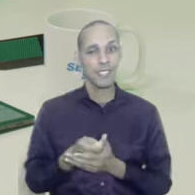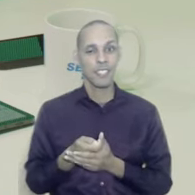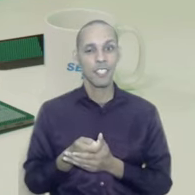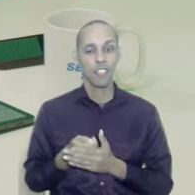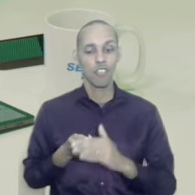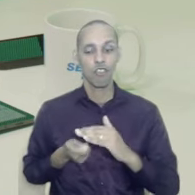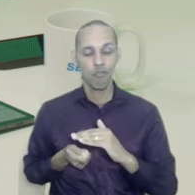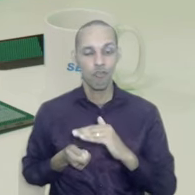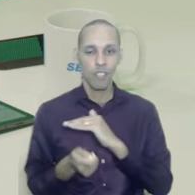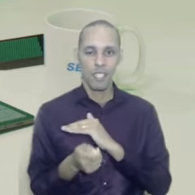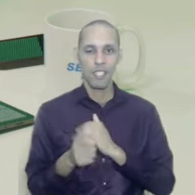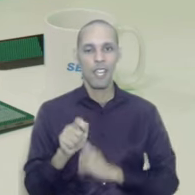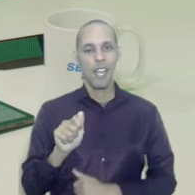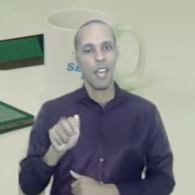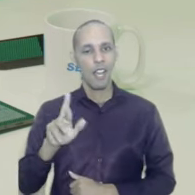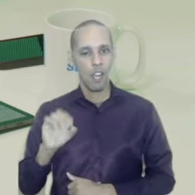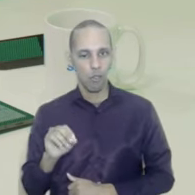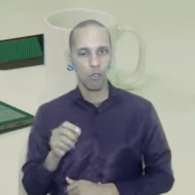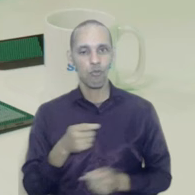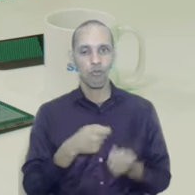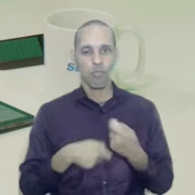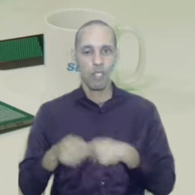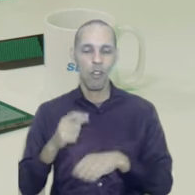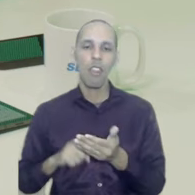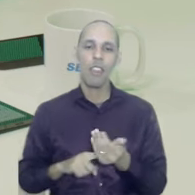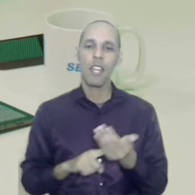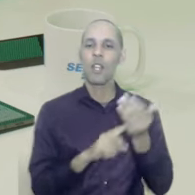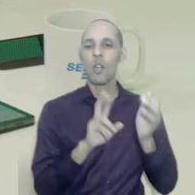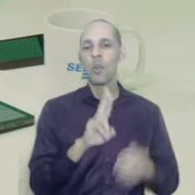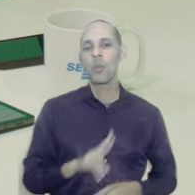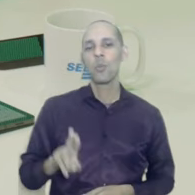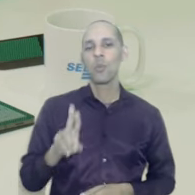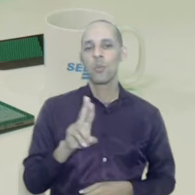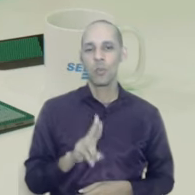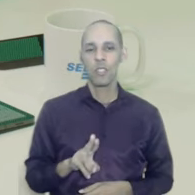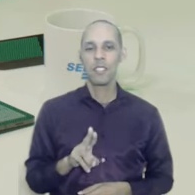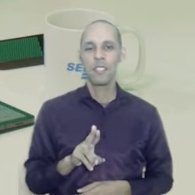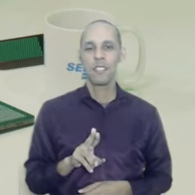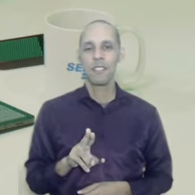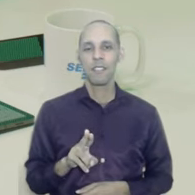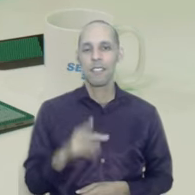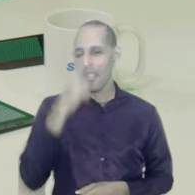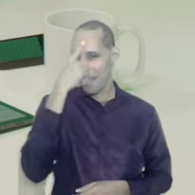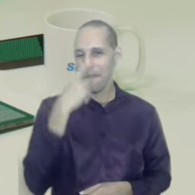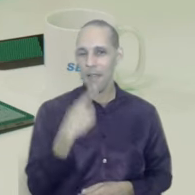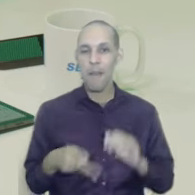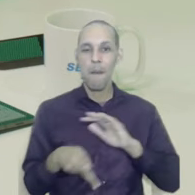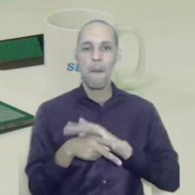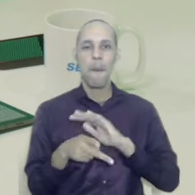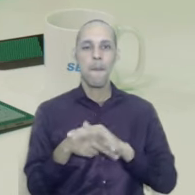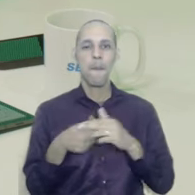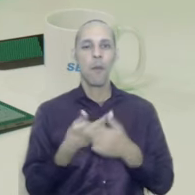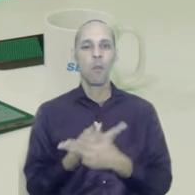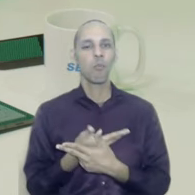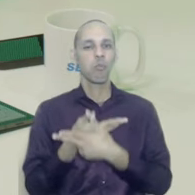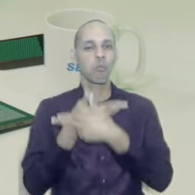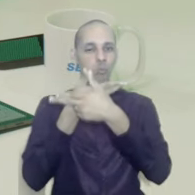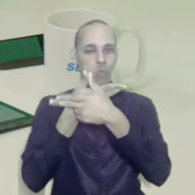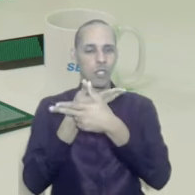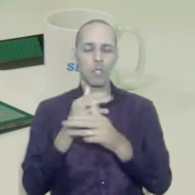agronegócio com tecnologia nós utilizamos eh imagens de satélite tudo que a gente faz é com dados e imagens de